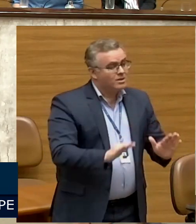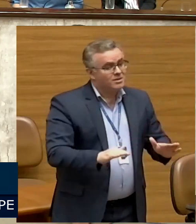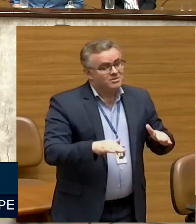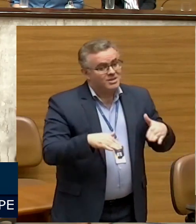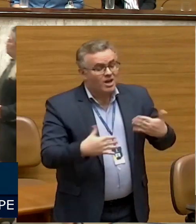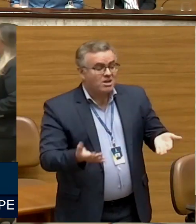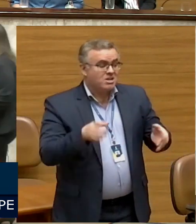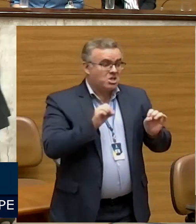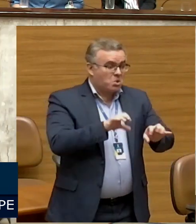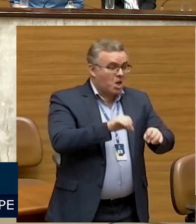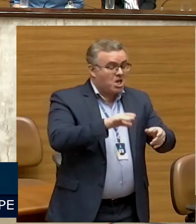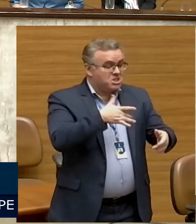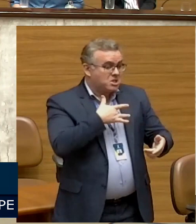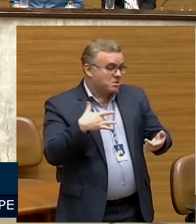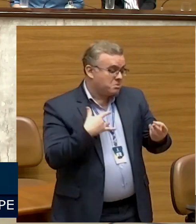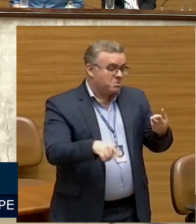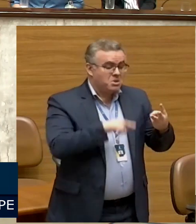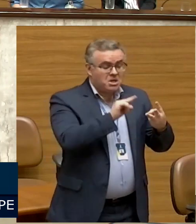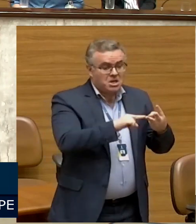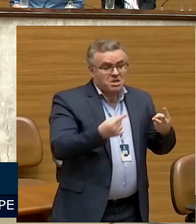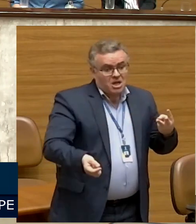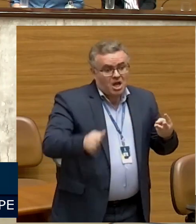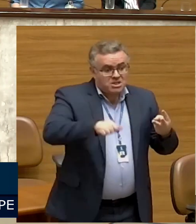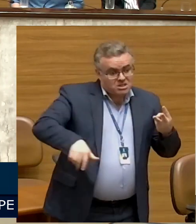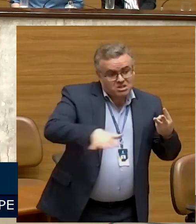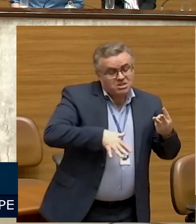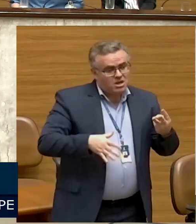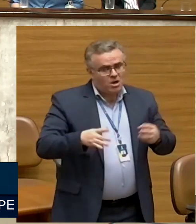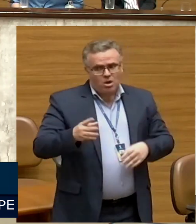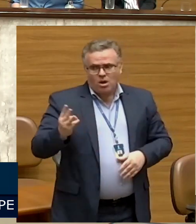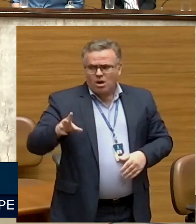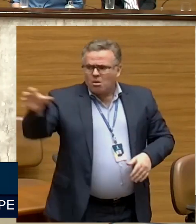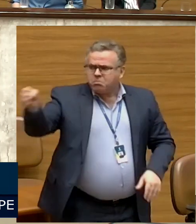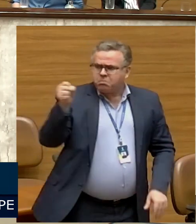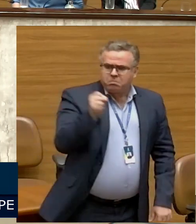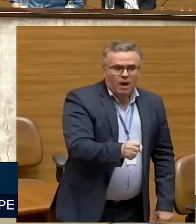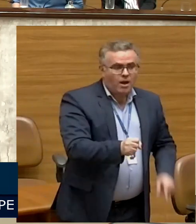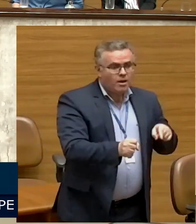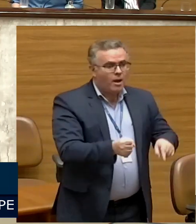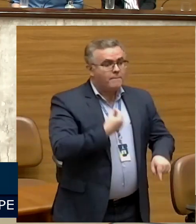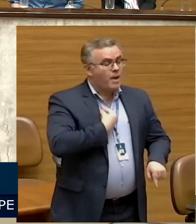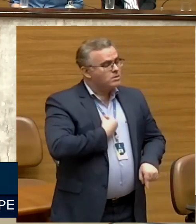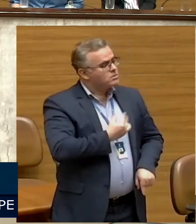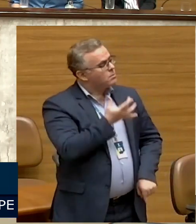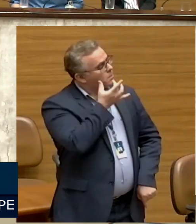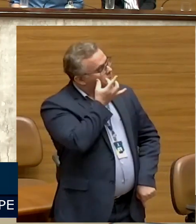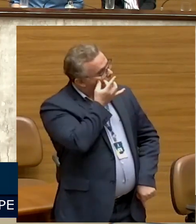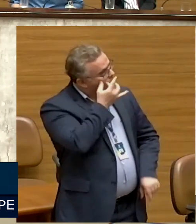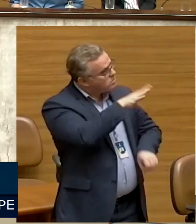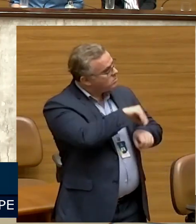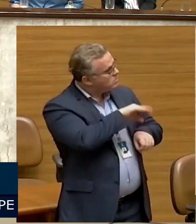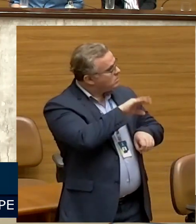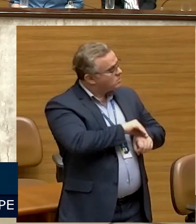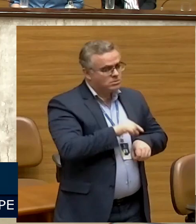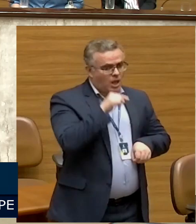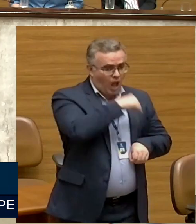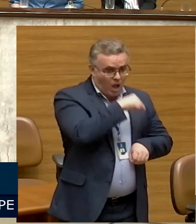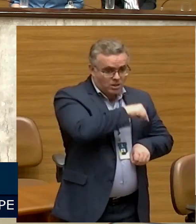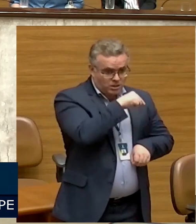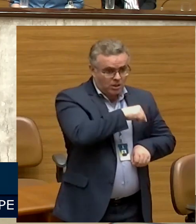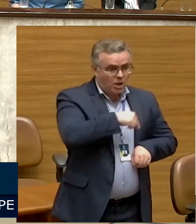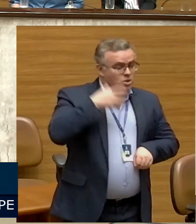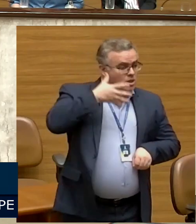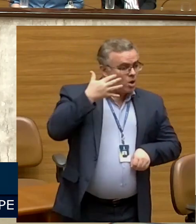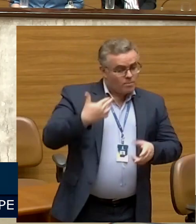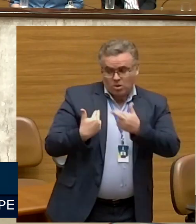da educação, da saúde, da assistência social, para participar, porque a gente manda, o cerimonial manda convite,